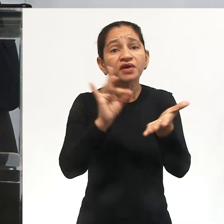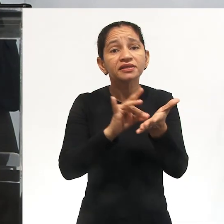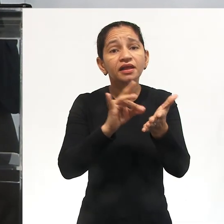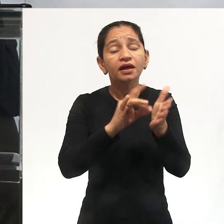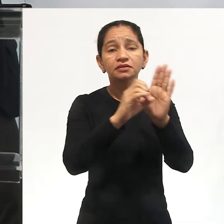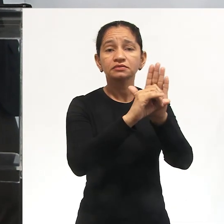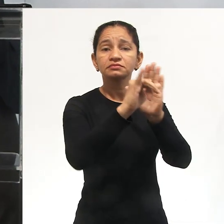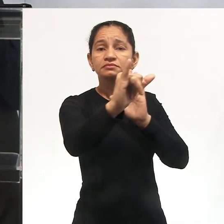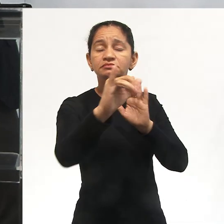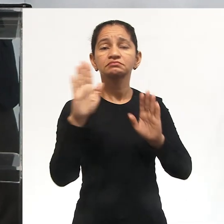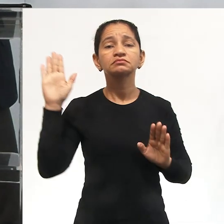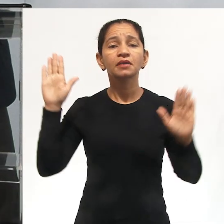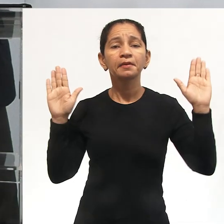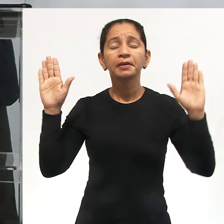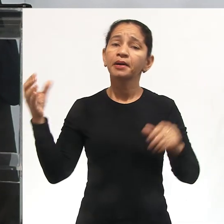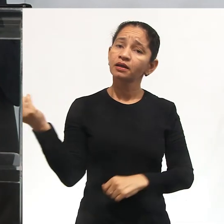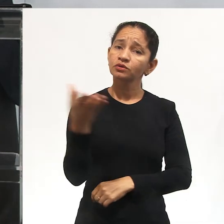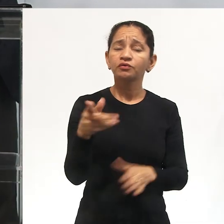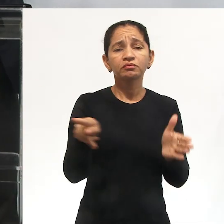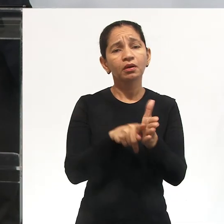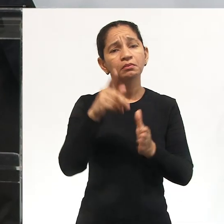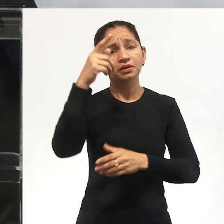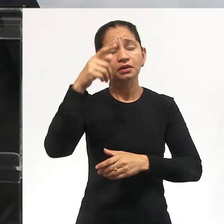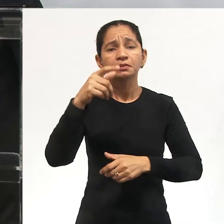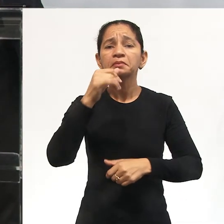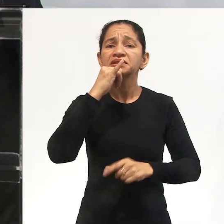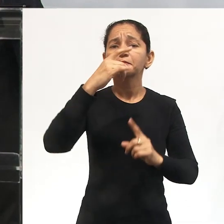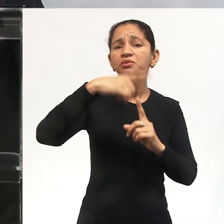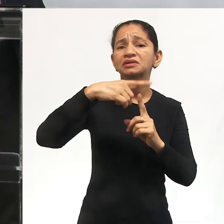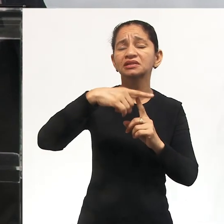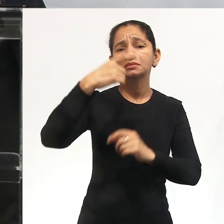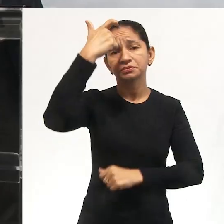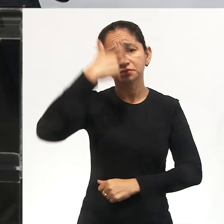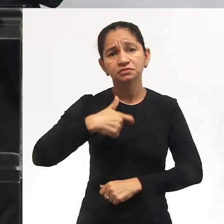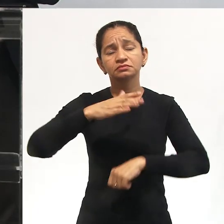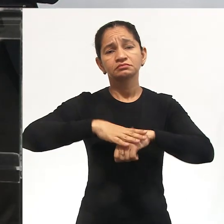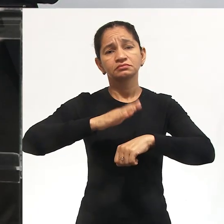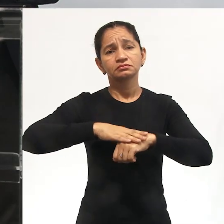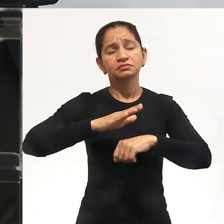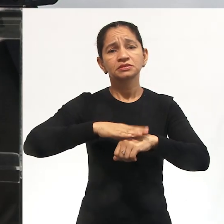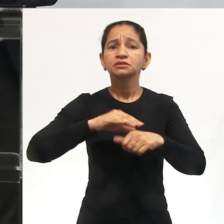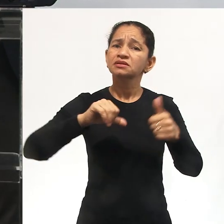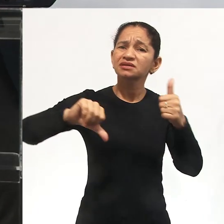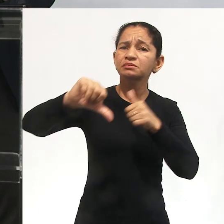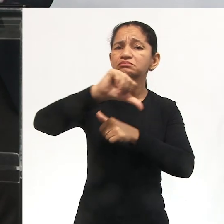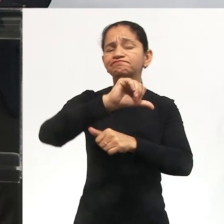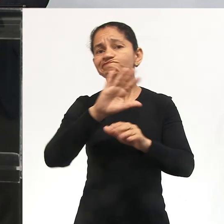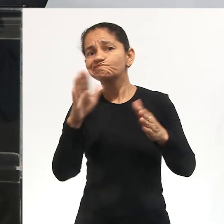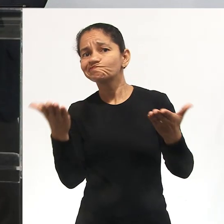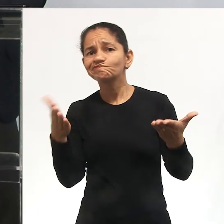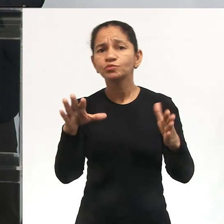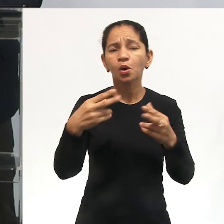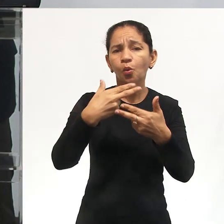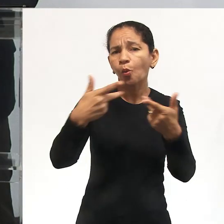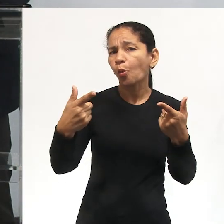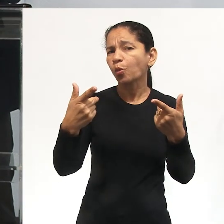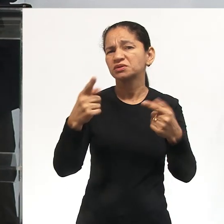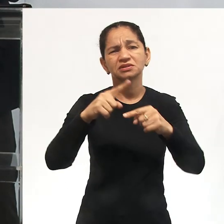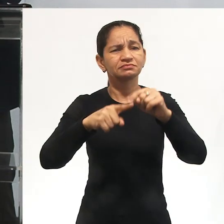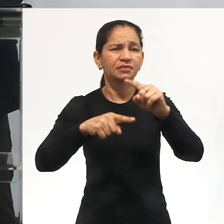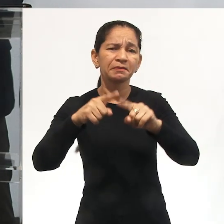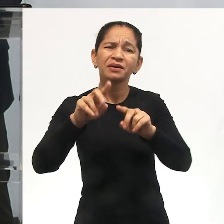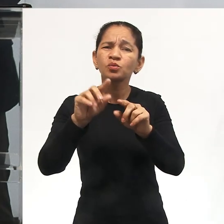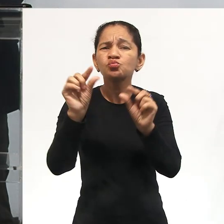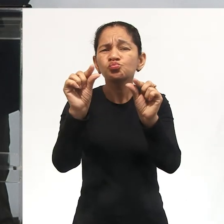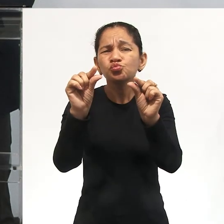ver se não seria mais benéfico fazer um procedimento de licitação próprio do órgão em razão da complexidade